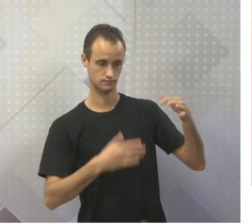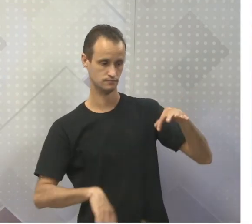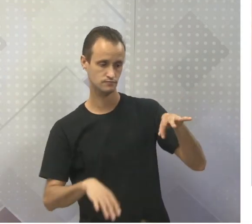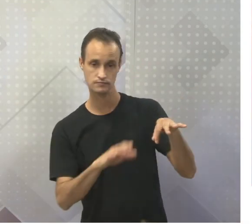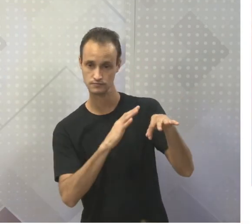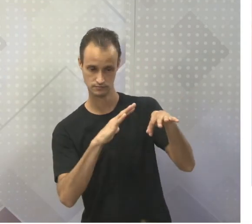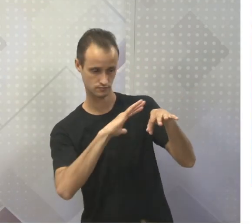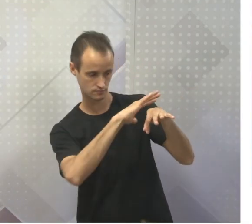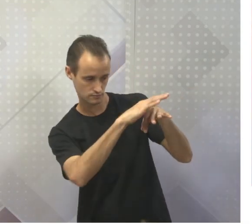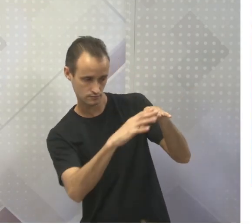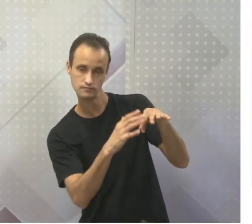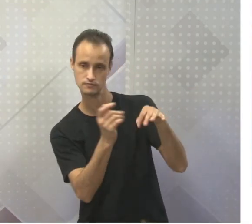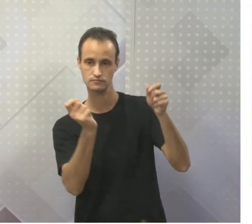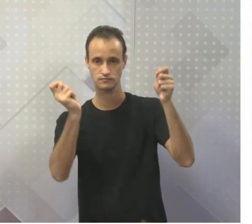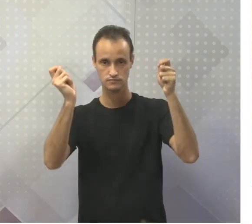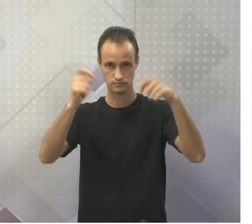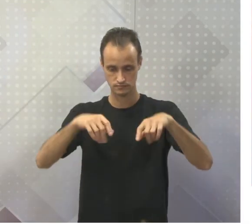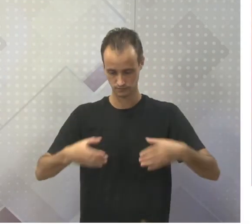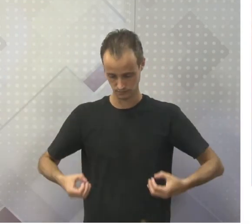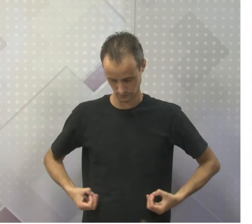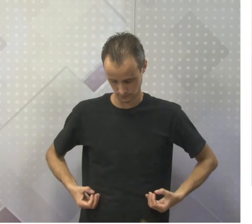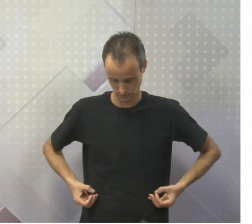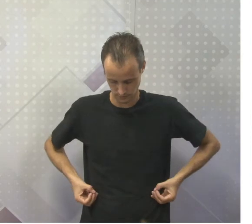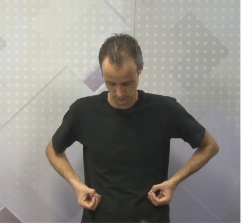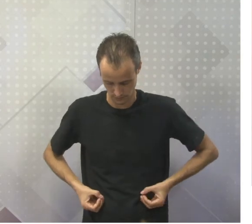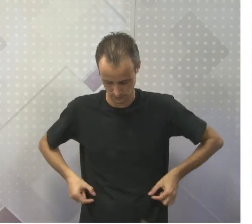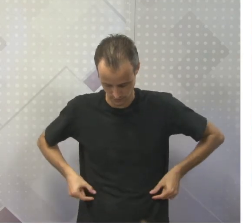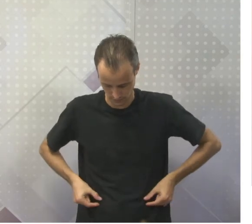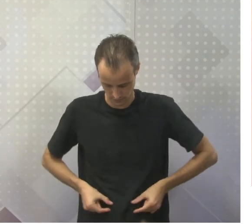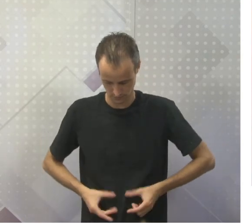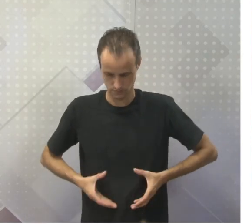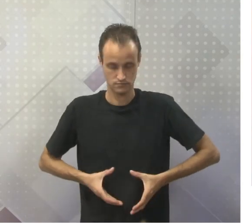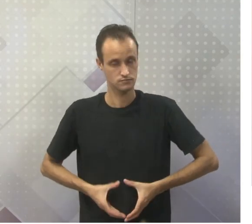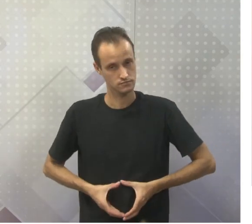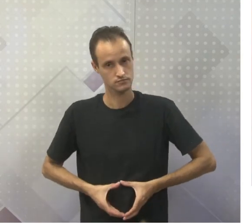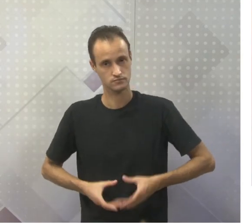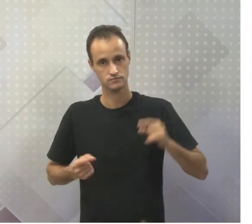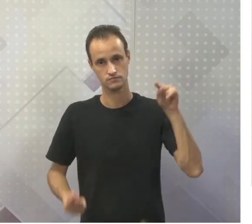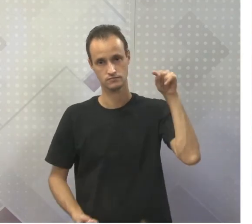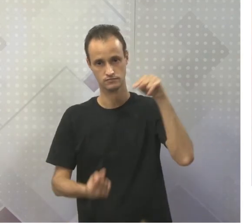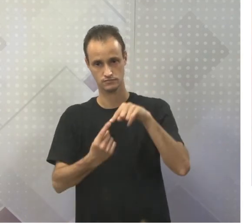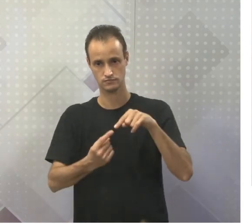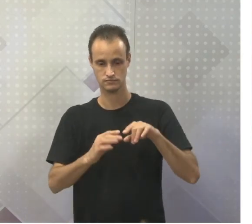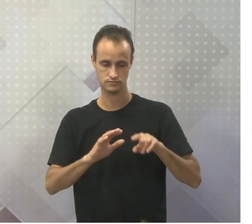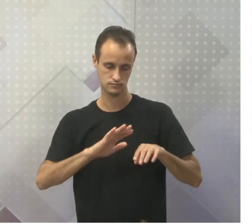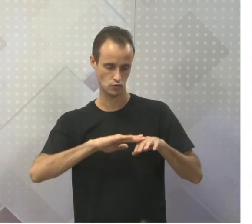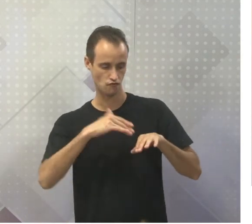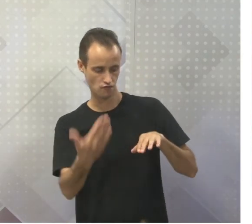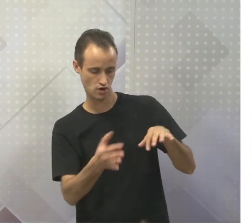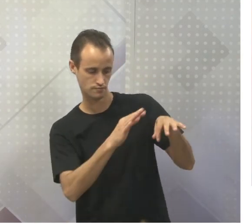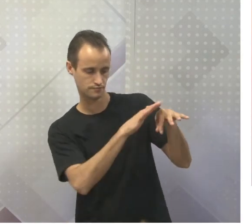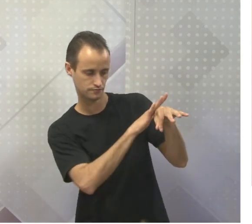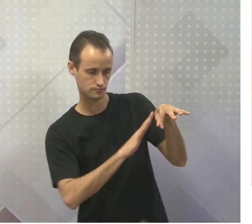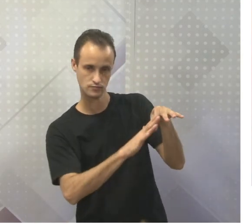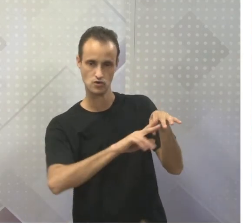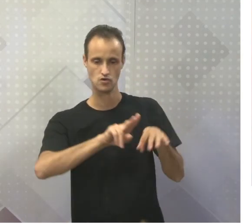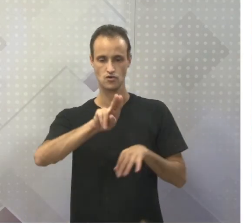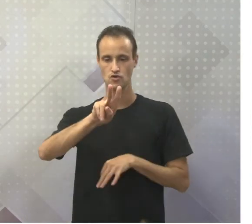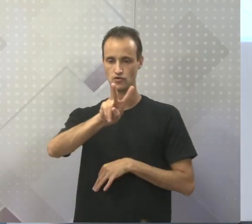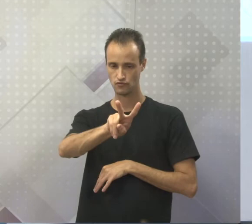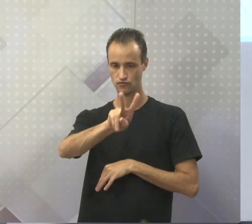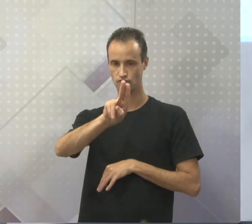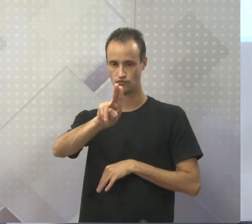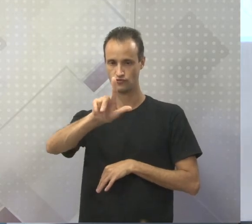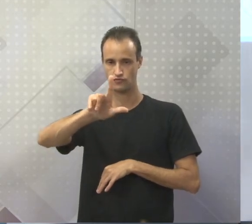femininos, pode ser também chamado de órgãos reprodutores ou genitais. A parte externa é a vulva, não é? Você tem